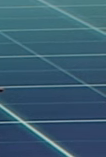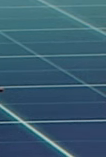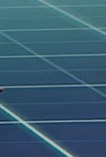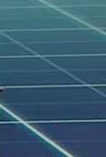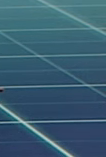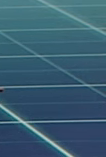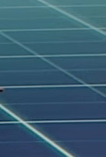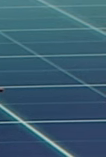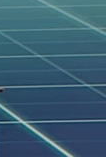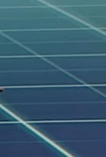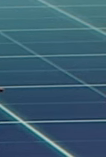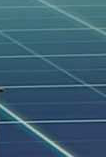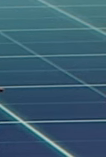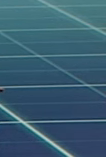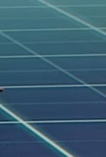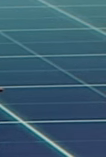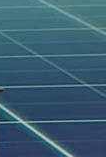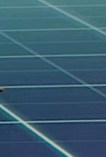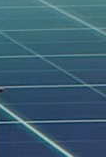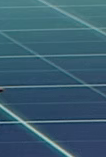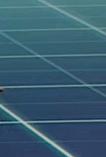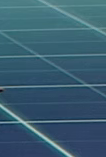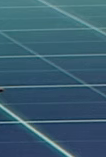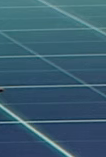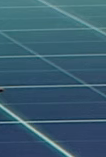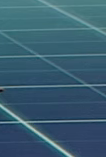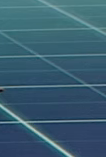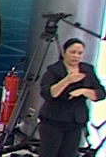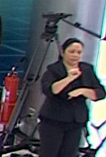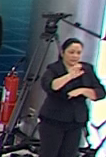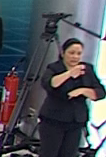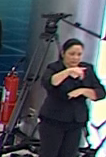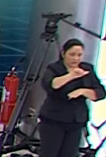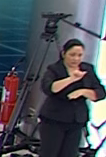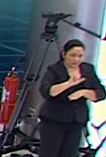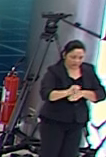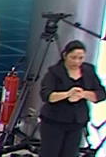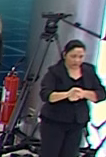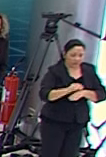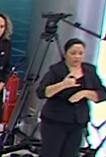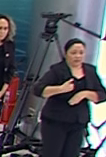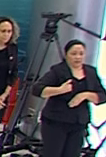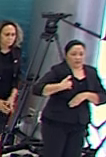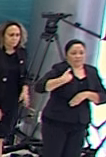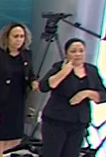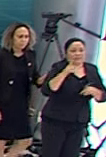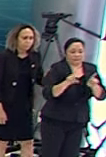do SENAC e tenho enorme orgulho de, juntamente com a diretoria da Confederação, da